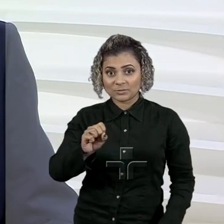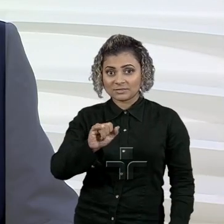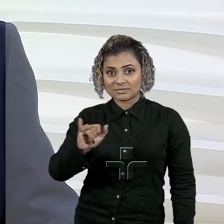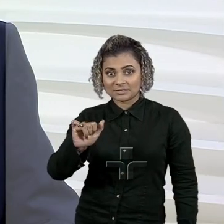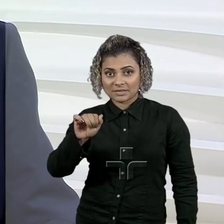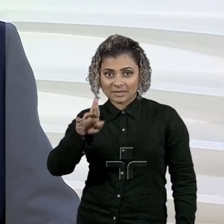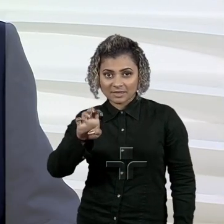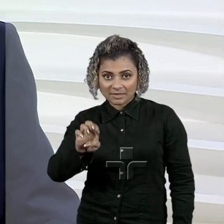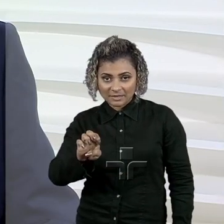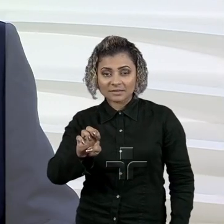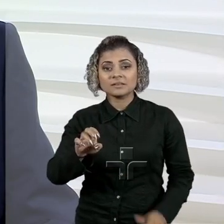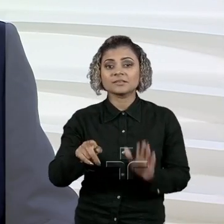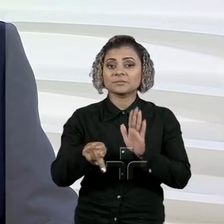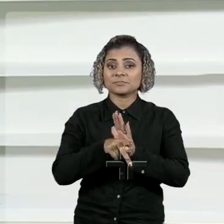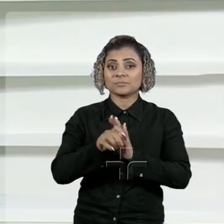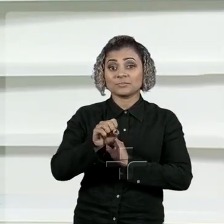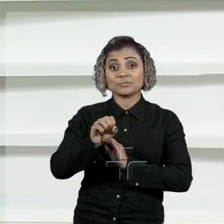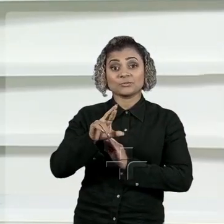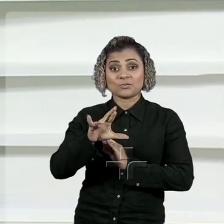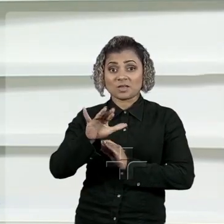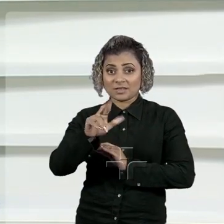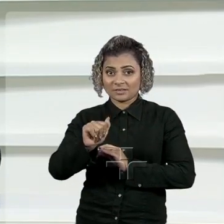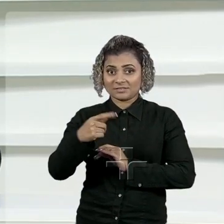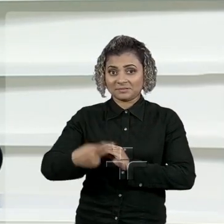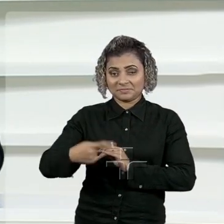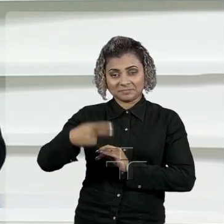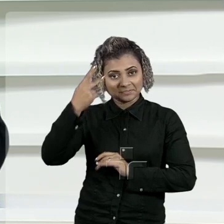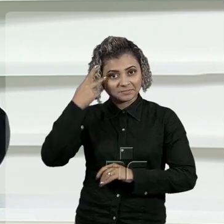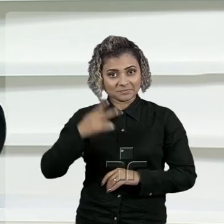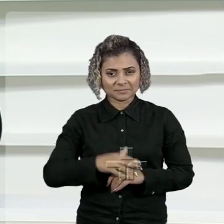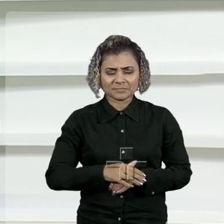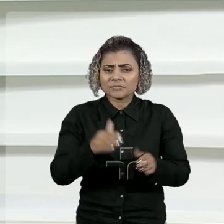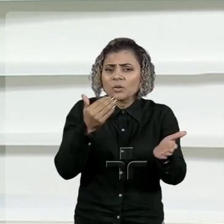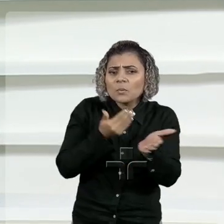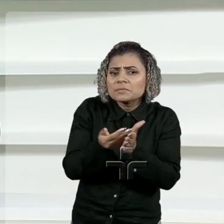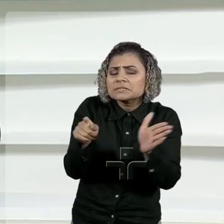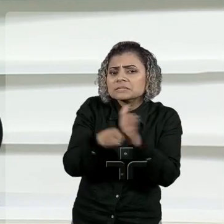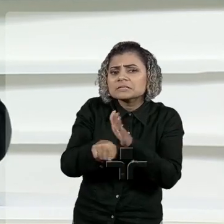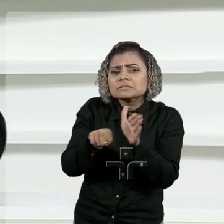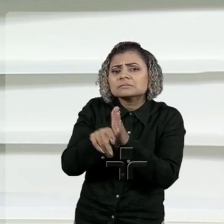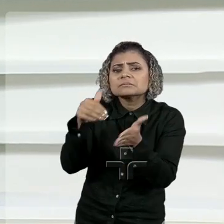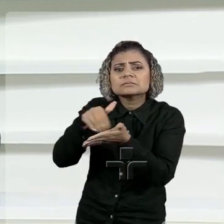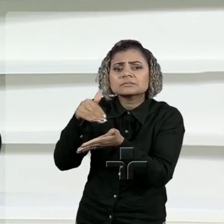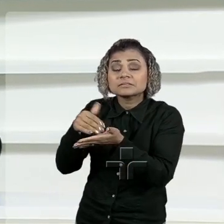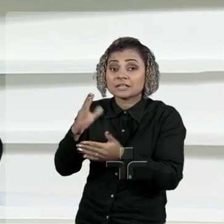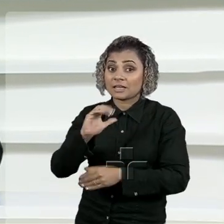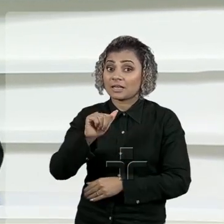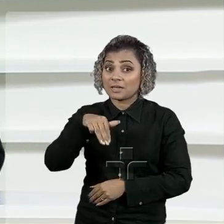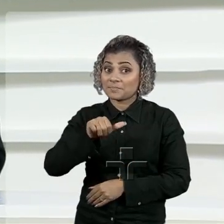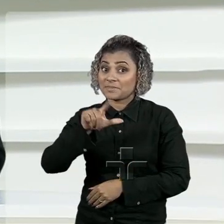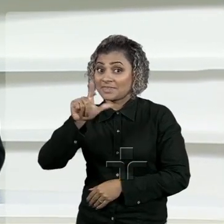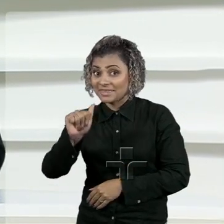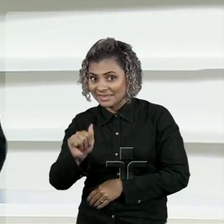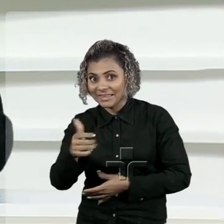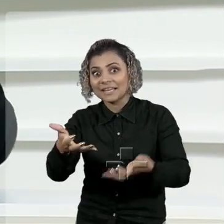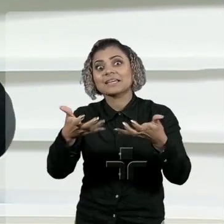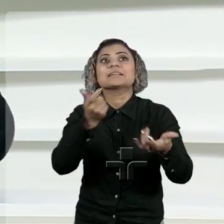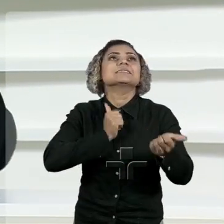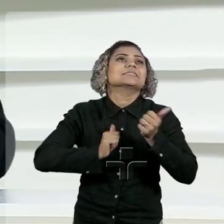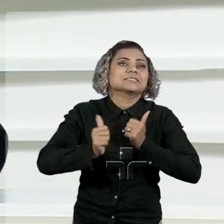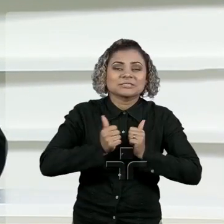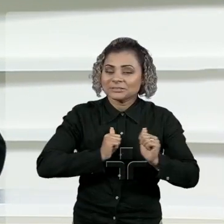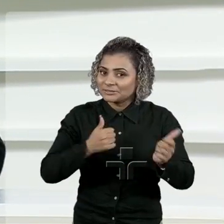Rocieli Soares da Silva. Secretário, a gente vai começar aqui com a Camila, que está querendo falar desde o último bloco,